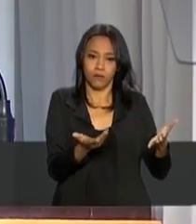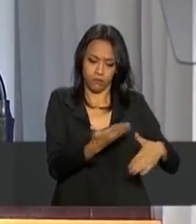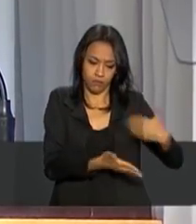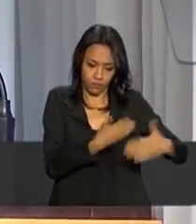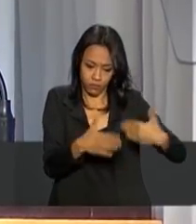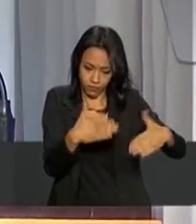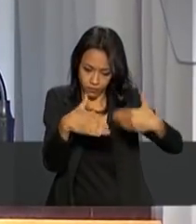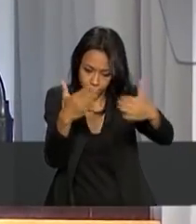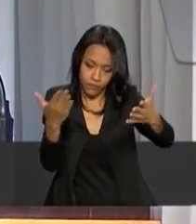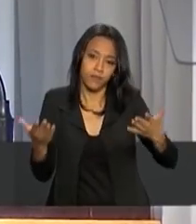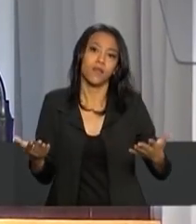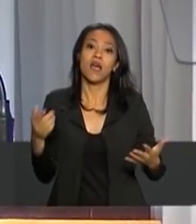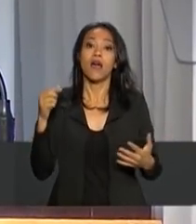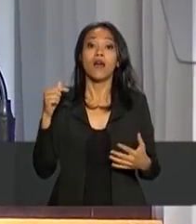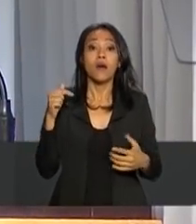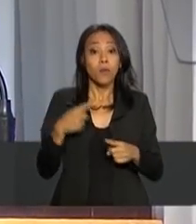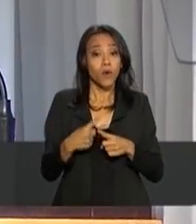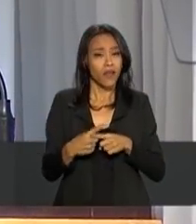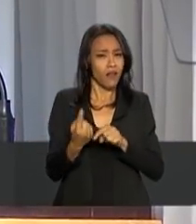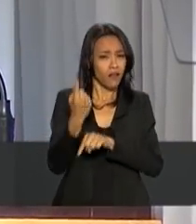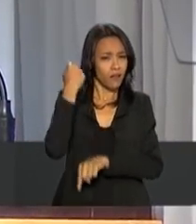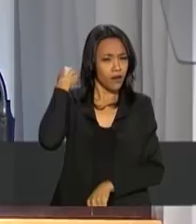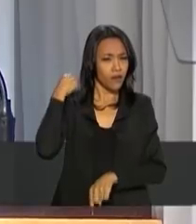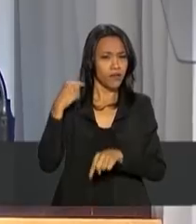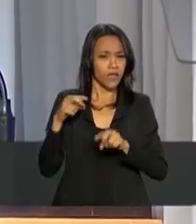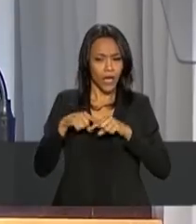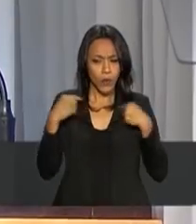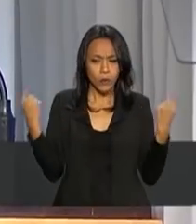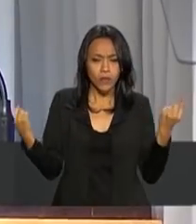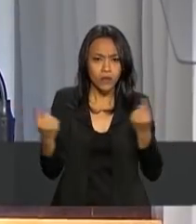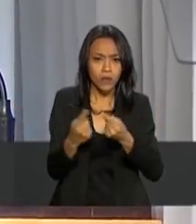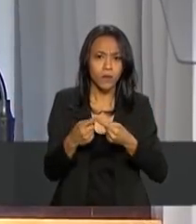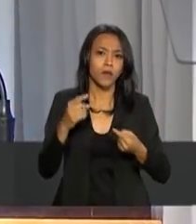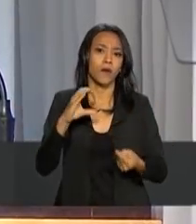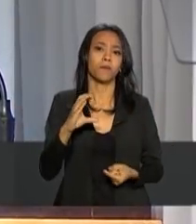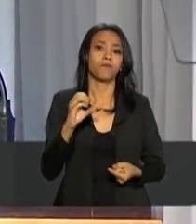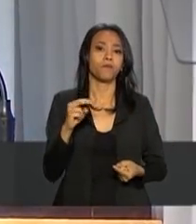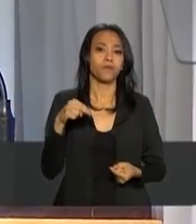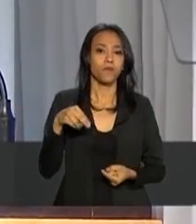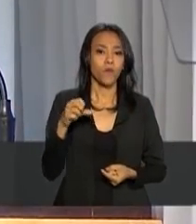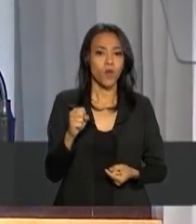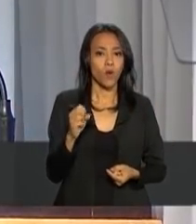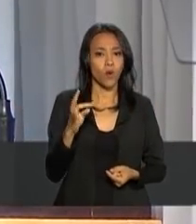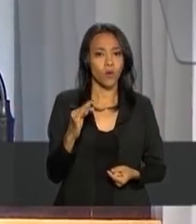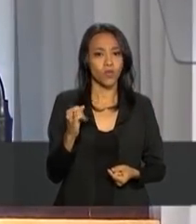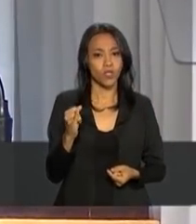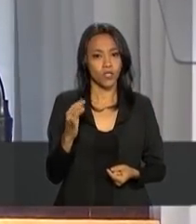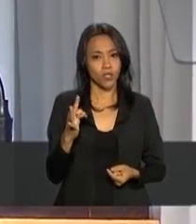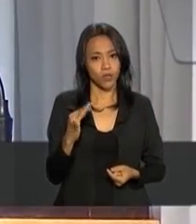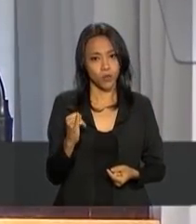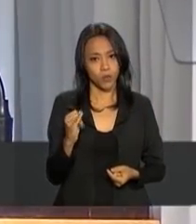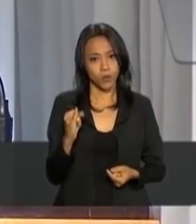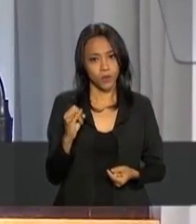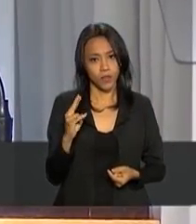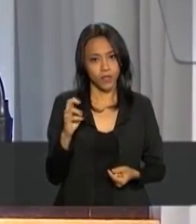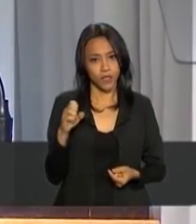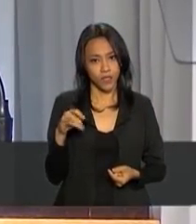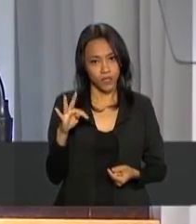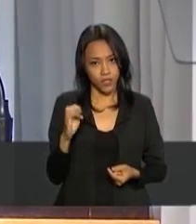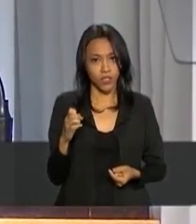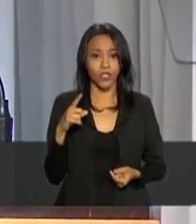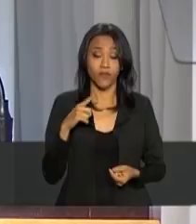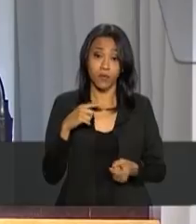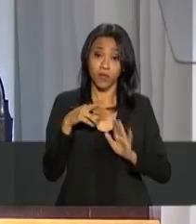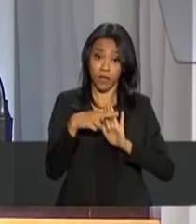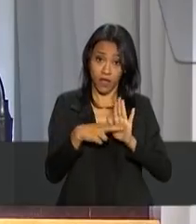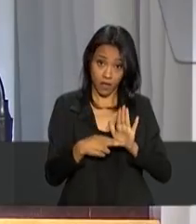na constituinte a sabedoria de amalgamar os princípios do liberalismo com os princípios do socialismo. E